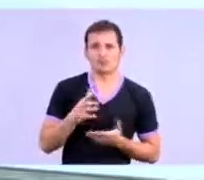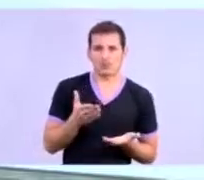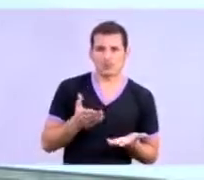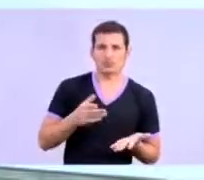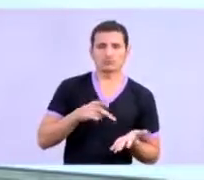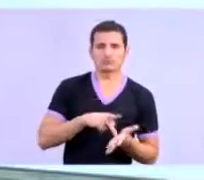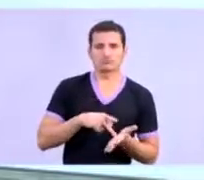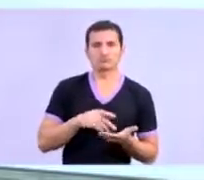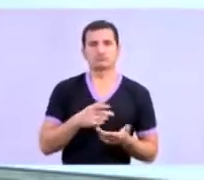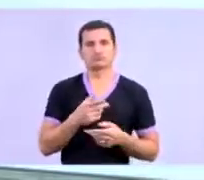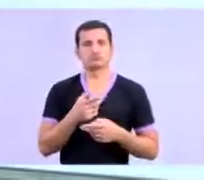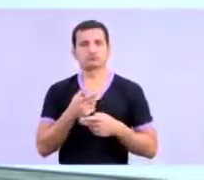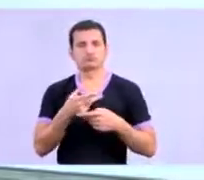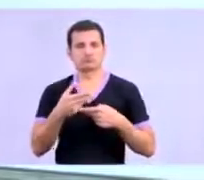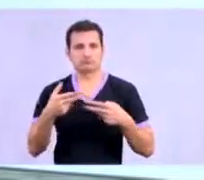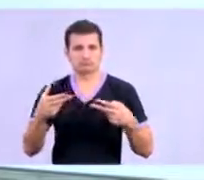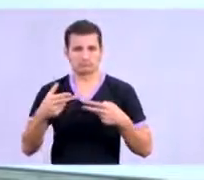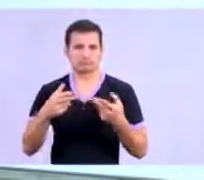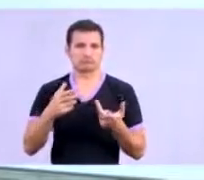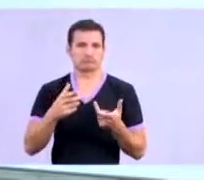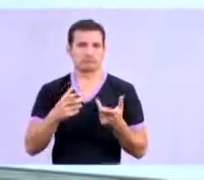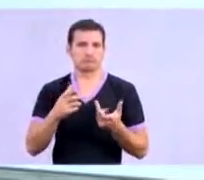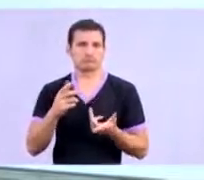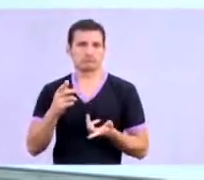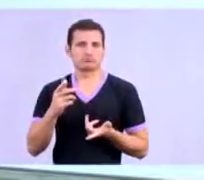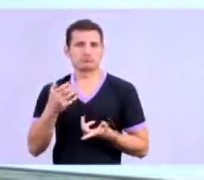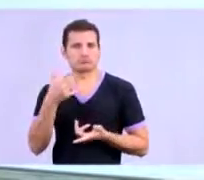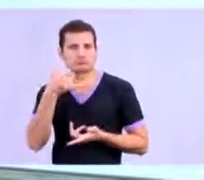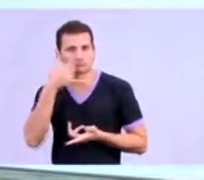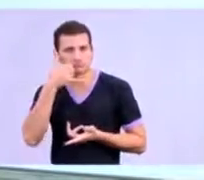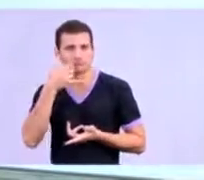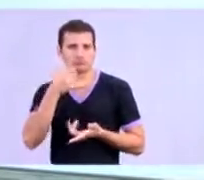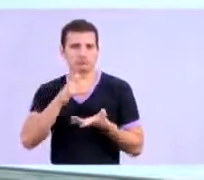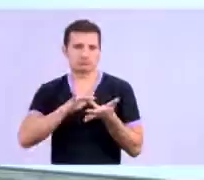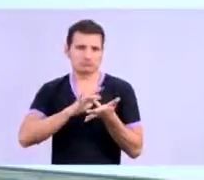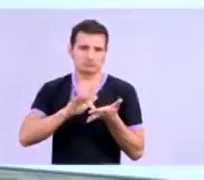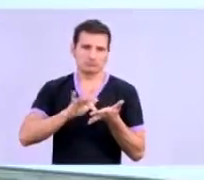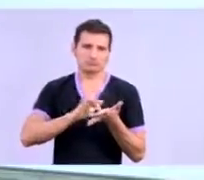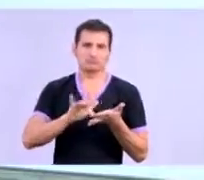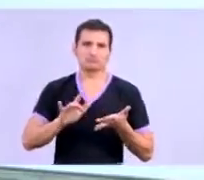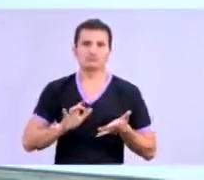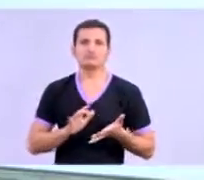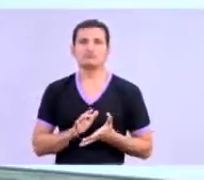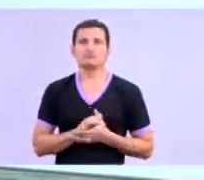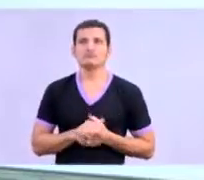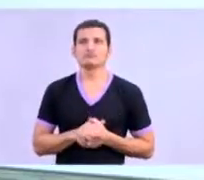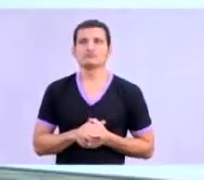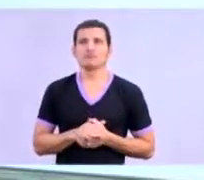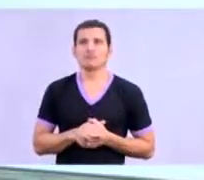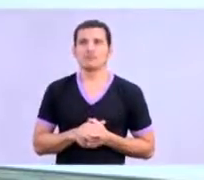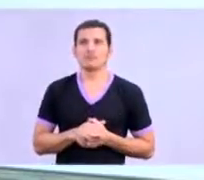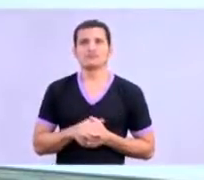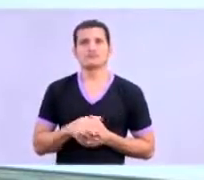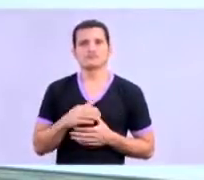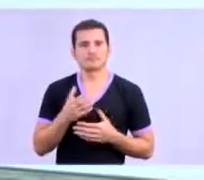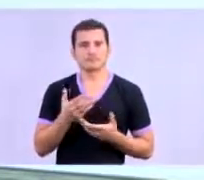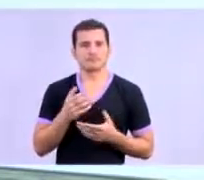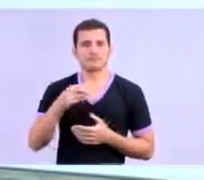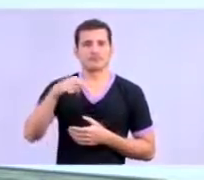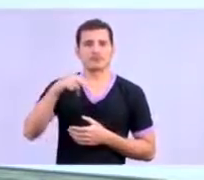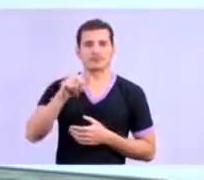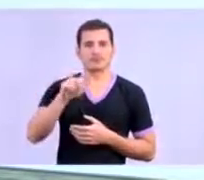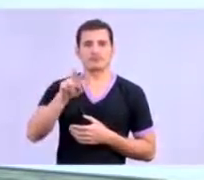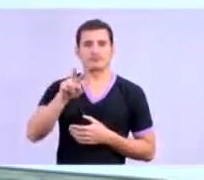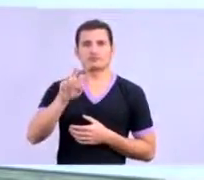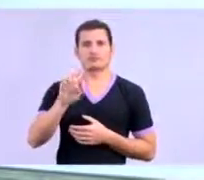dos dispositivos menores, né, os celulares, tablets, enfim. Então, que aí os navegadores, né, professor, já precisam